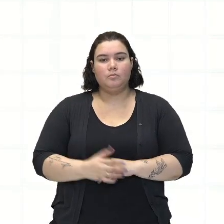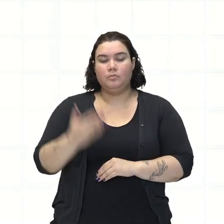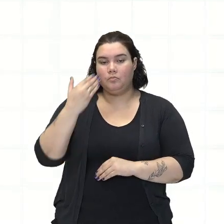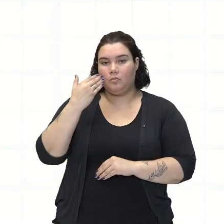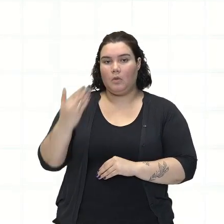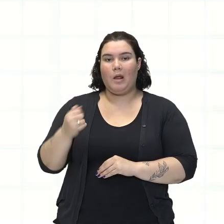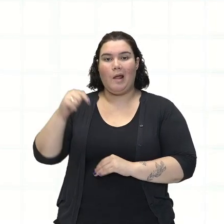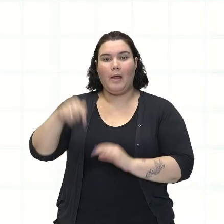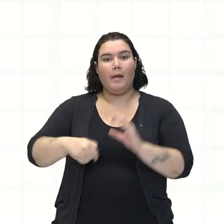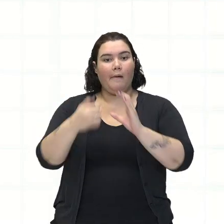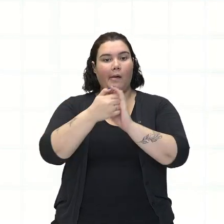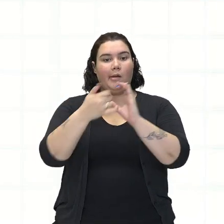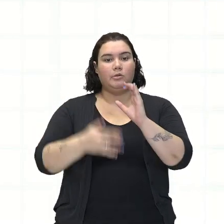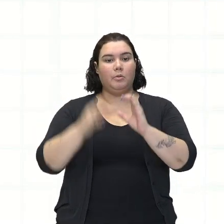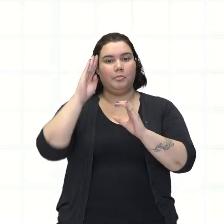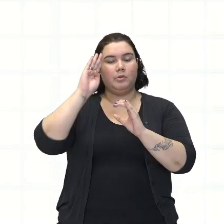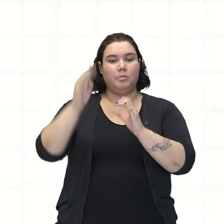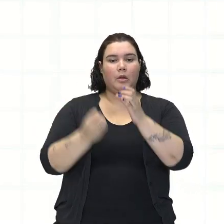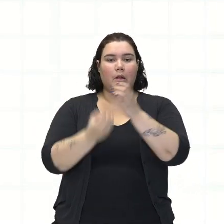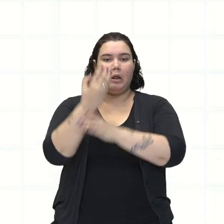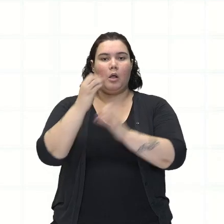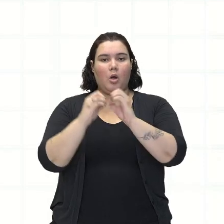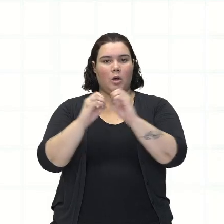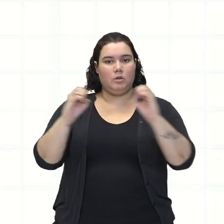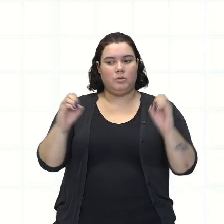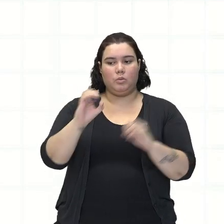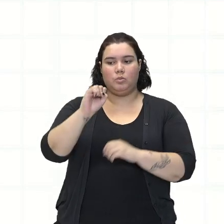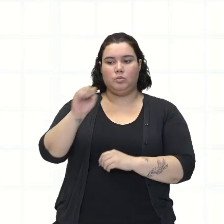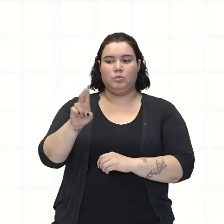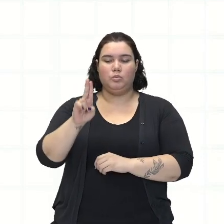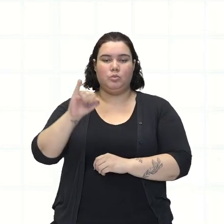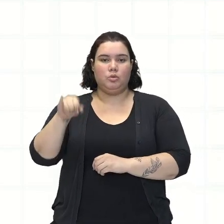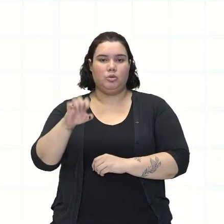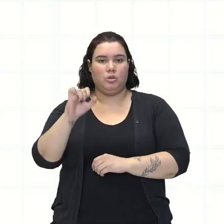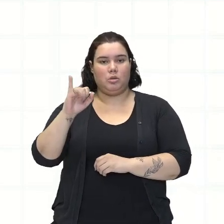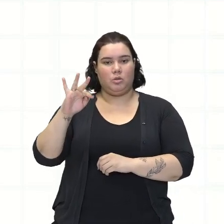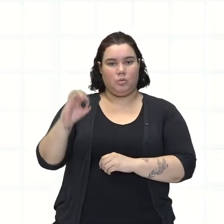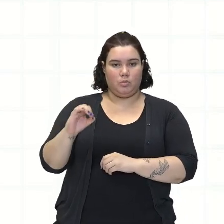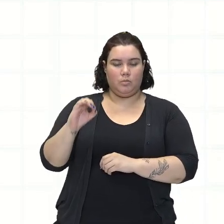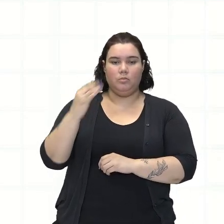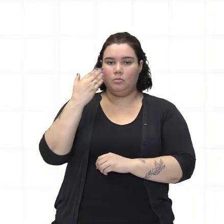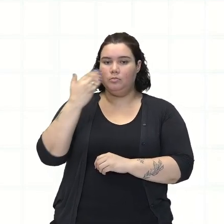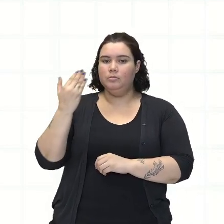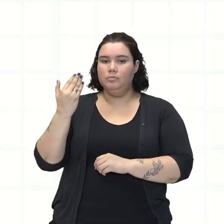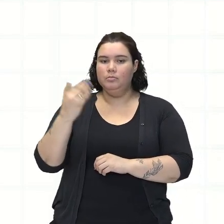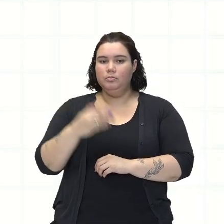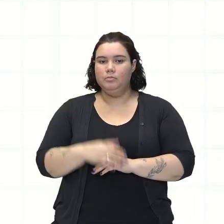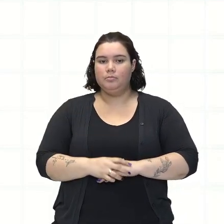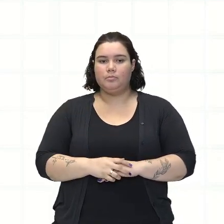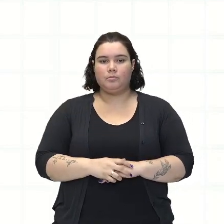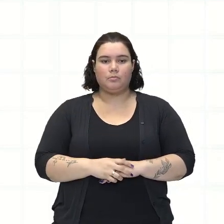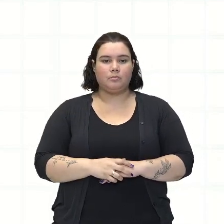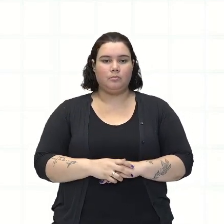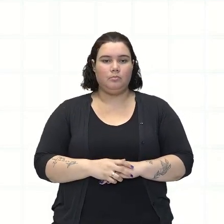o elemento principal que constitui o sujeito da oração. Lembrando que o sujeito vai ser esse elemento sobre o qual a oração diz